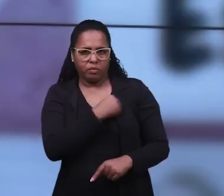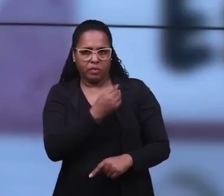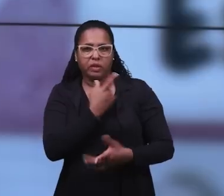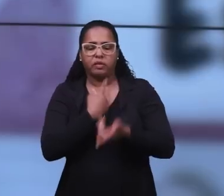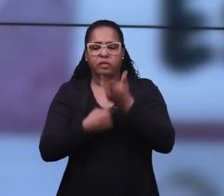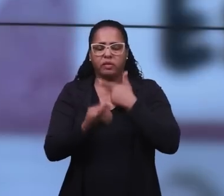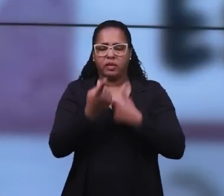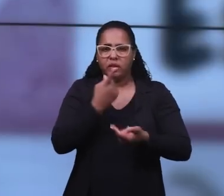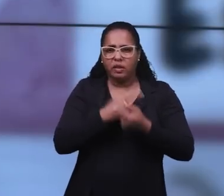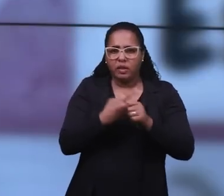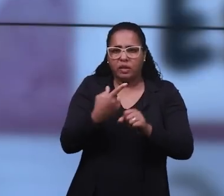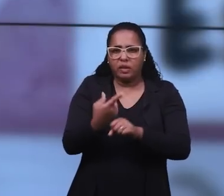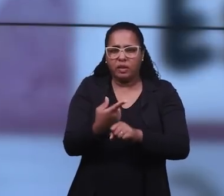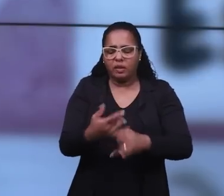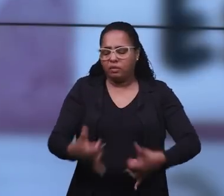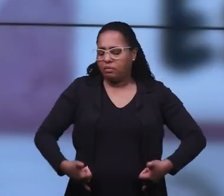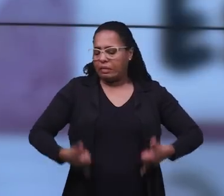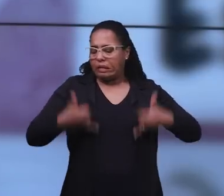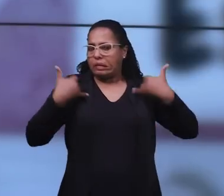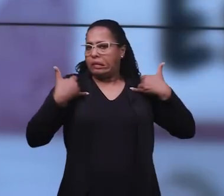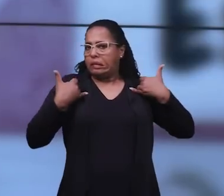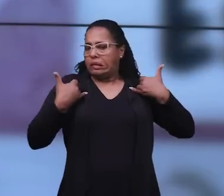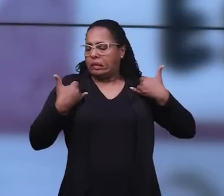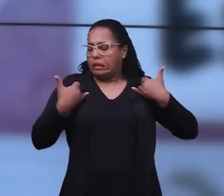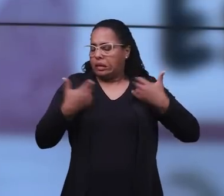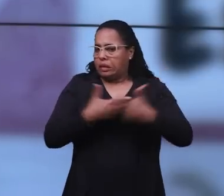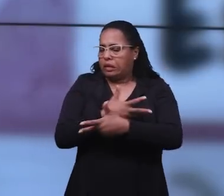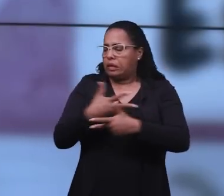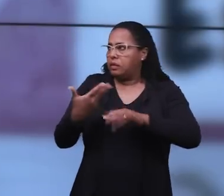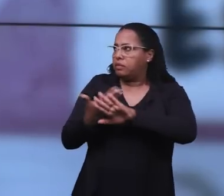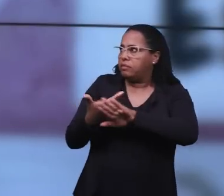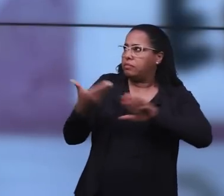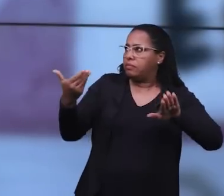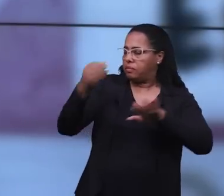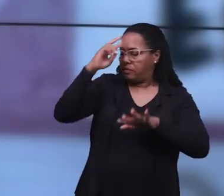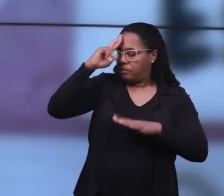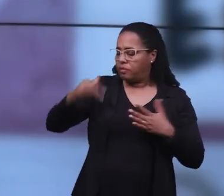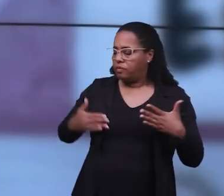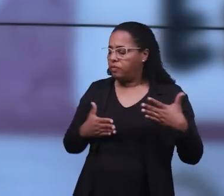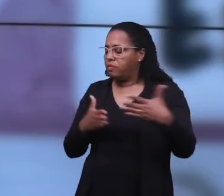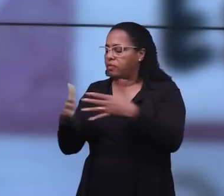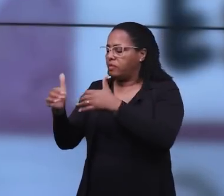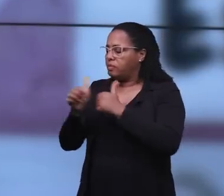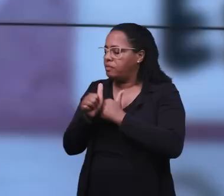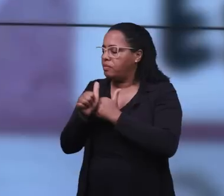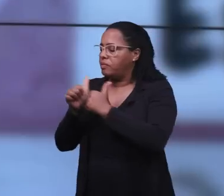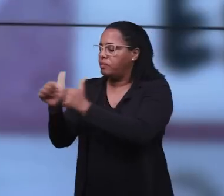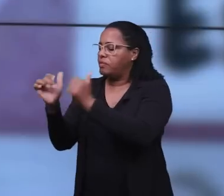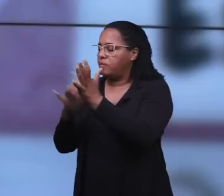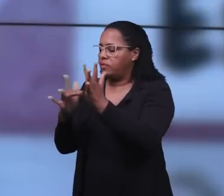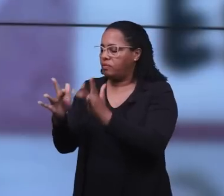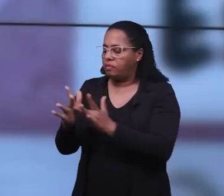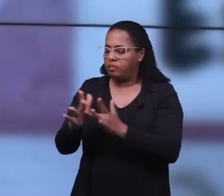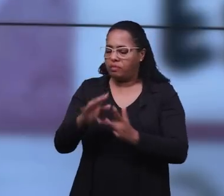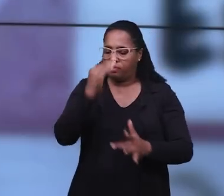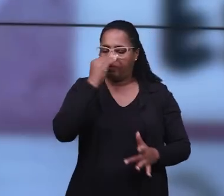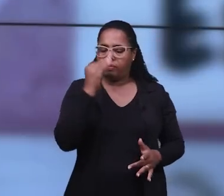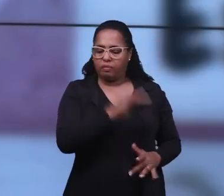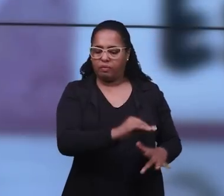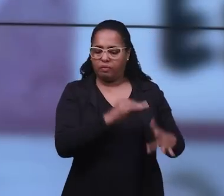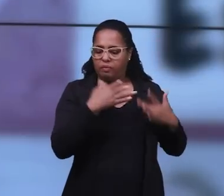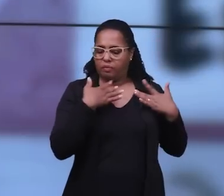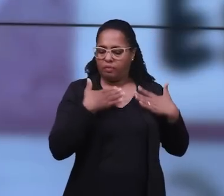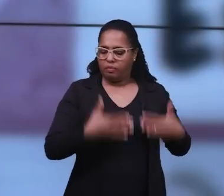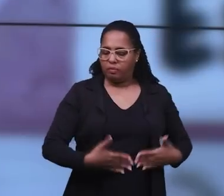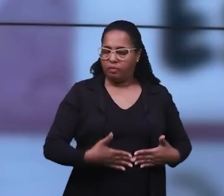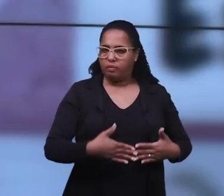obstinação, vaidade, ofensa que nos afasta do Senhor. Nesse caminho, seguir Jesus é negar a carne, o inimigo,